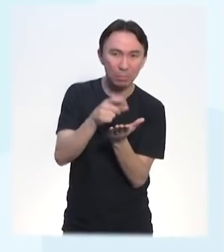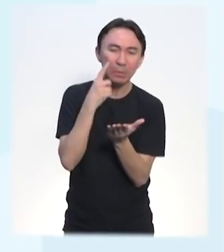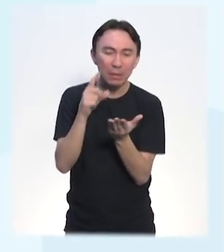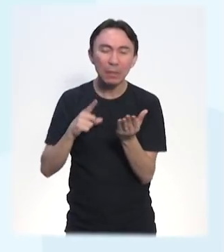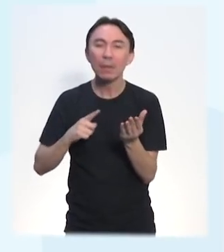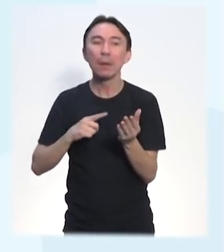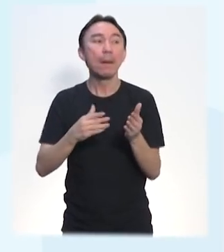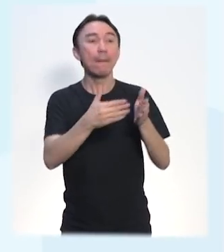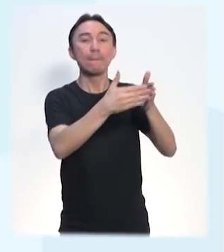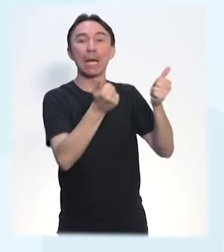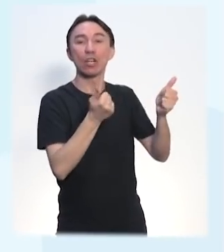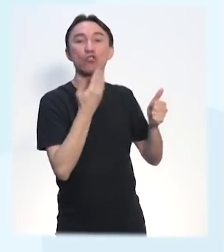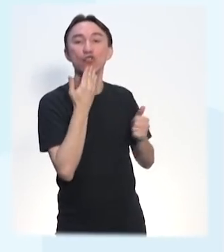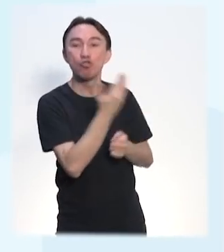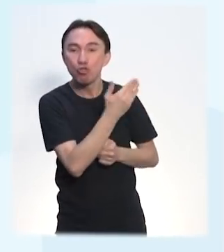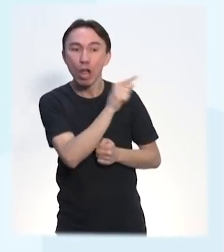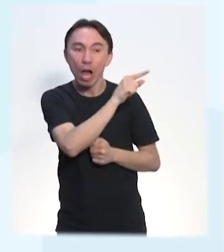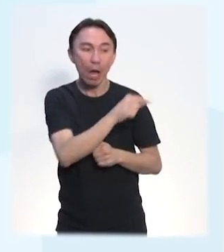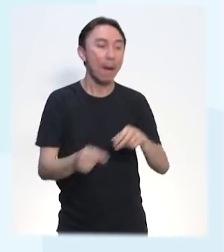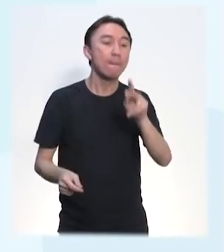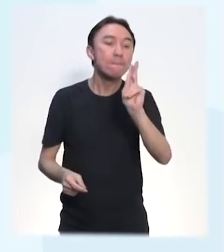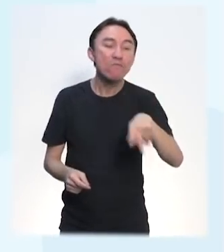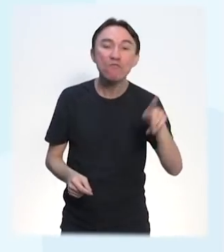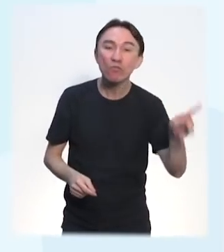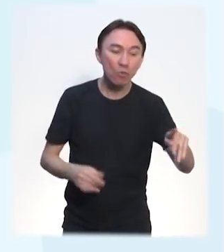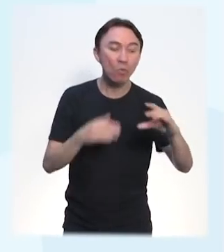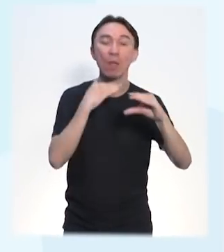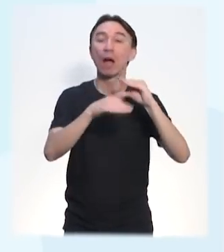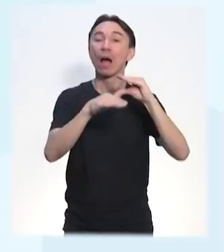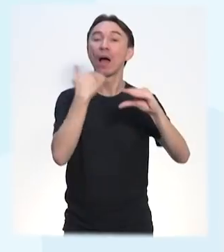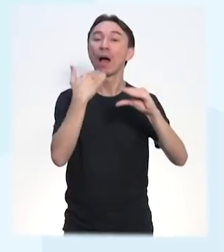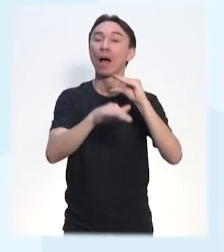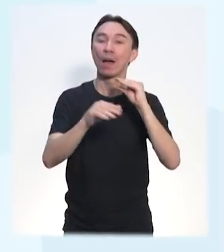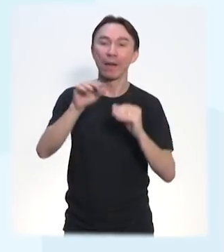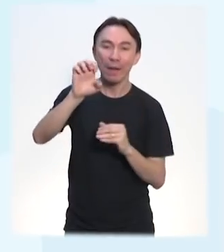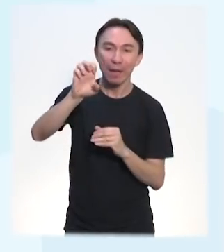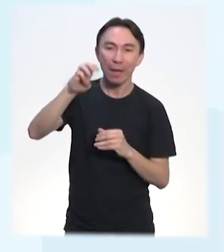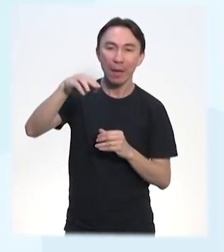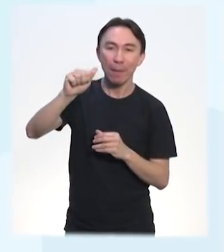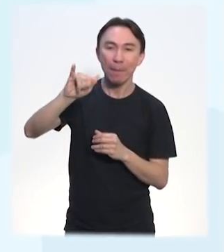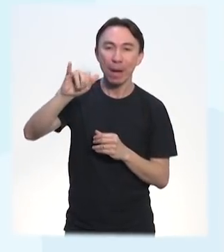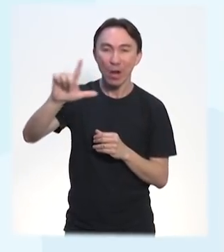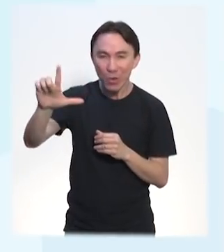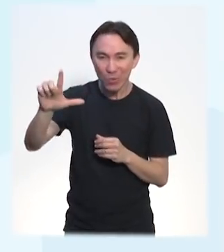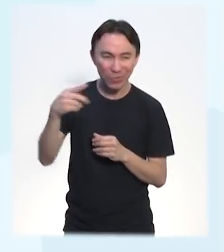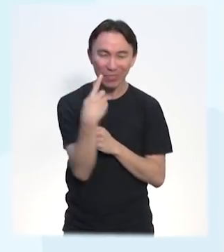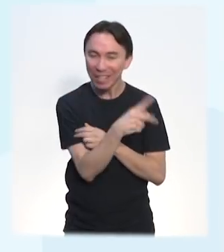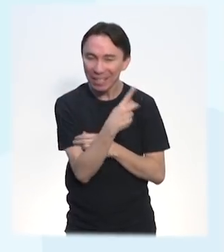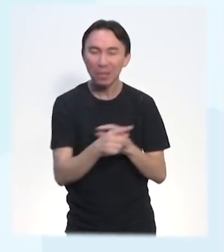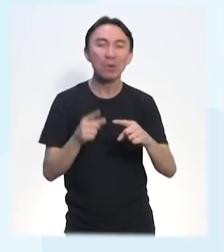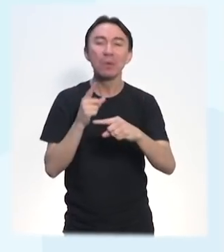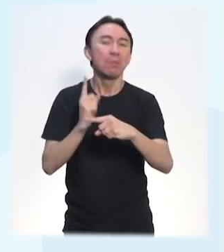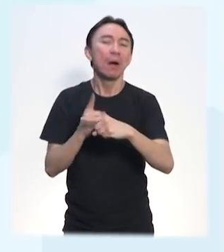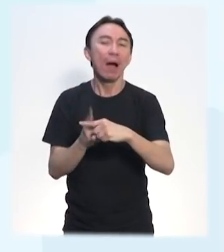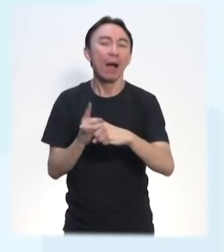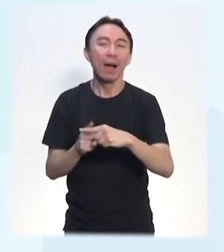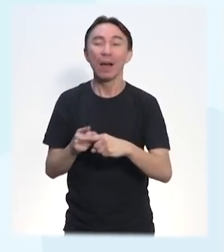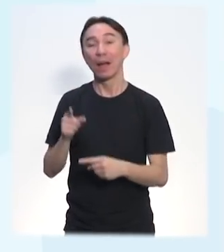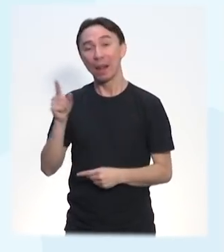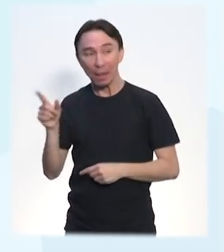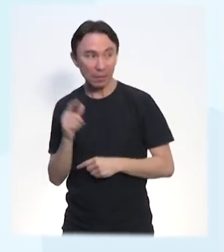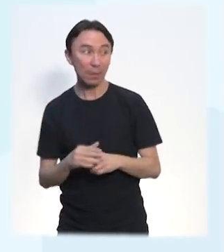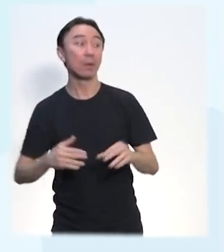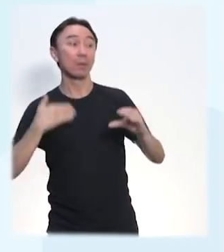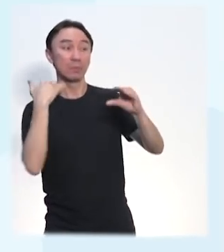e-mail do professor. Por quê? Eu vou encaminhar para o professor, para esse responsável pela equipe, né? Para esse